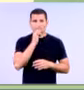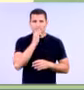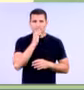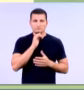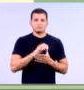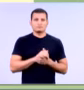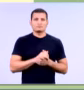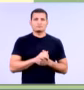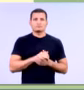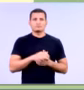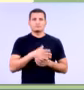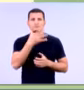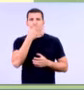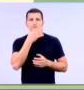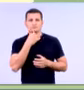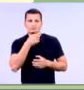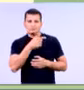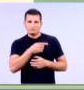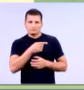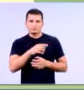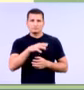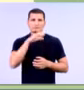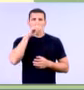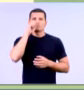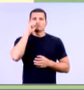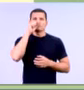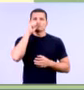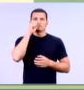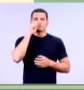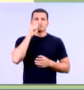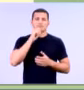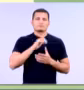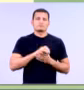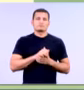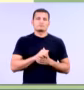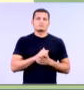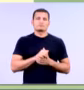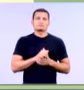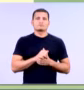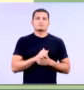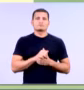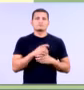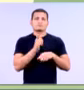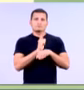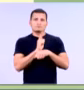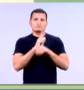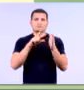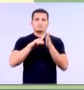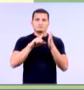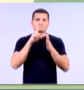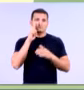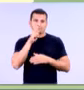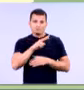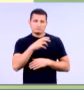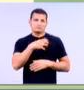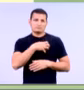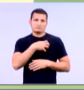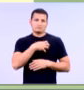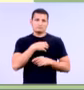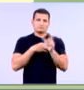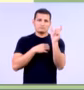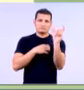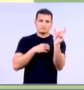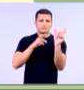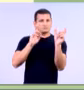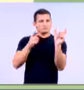o garoto aspirava ao cargo de gerente da loja. Vejam, o sentido da palavra